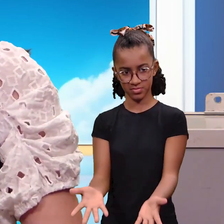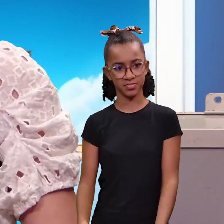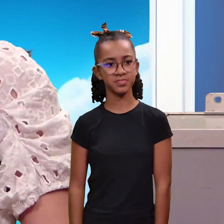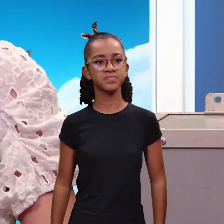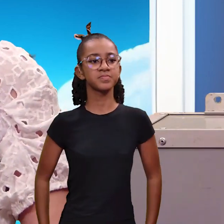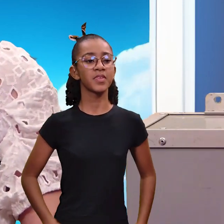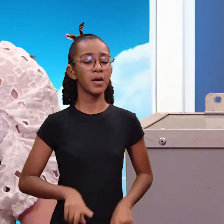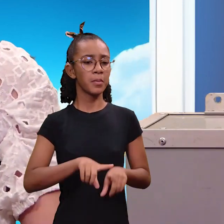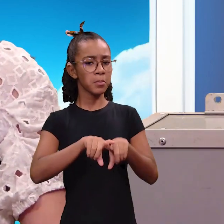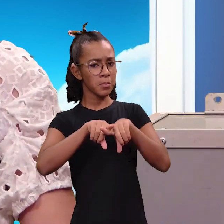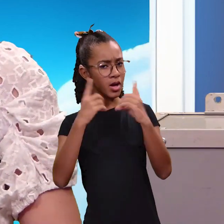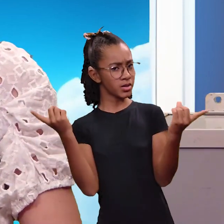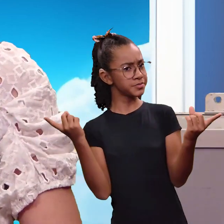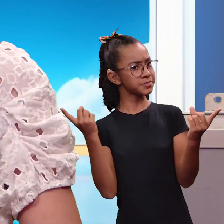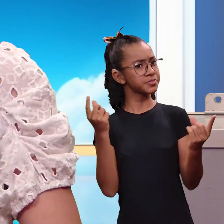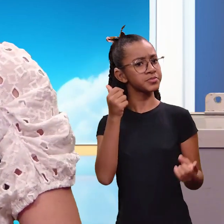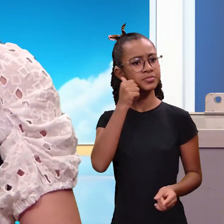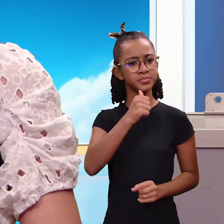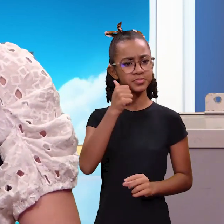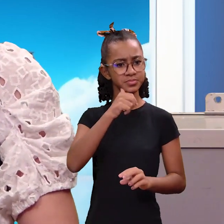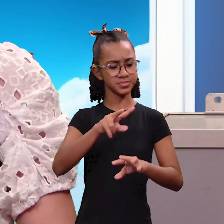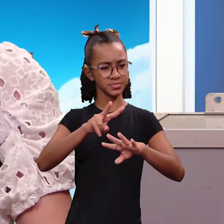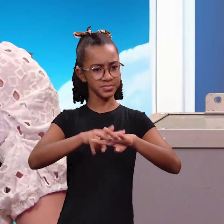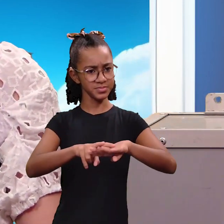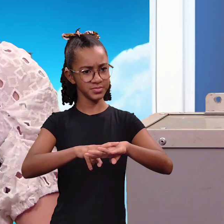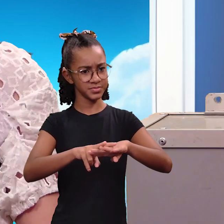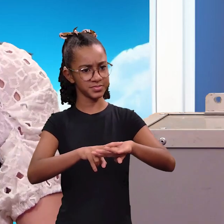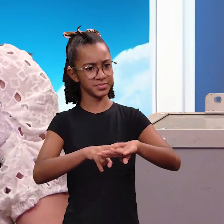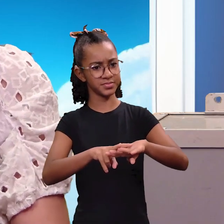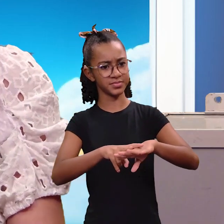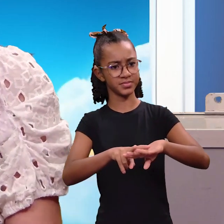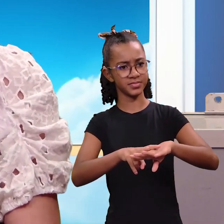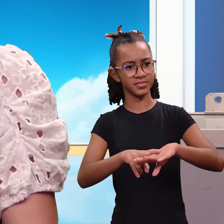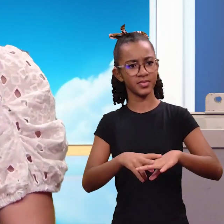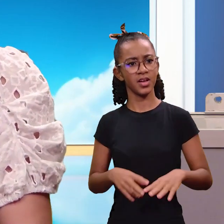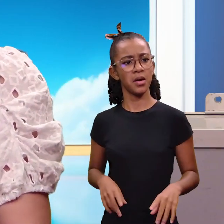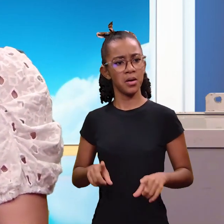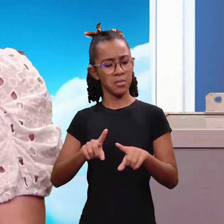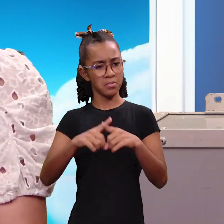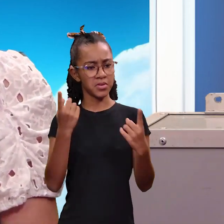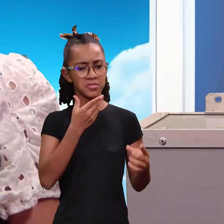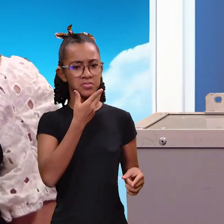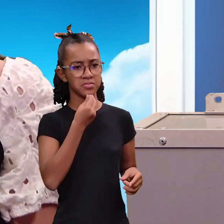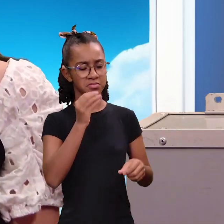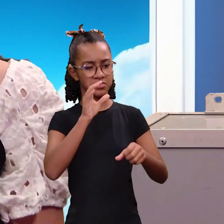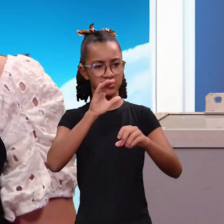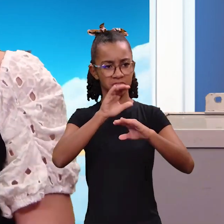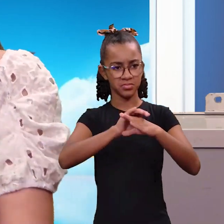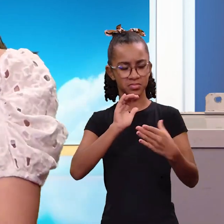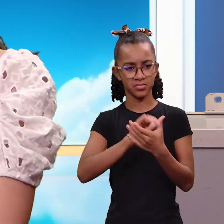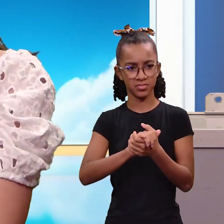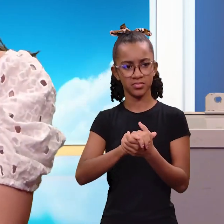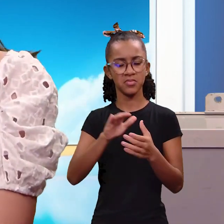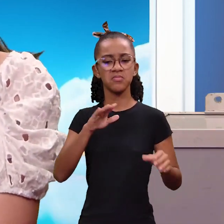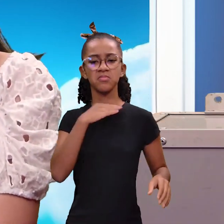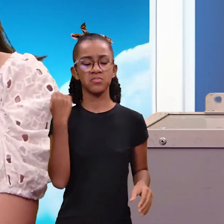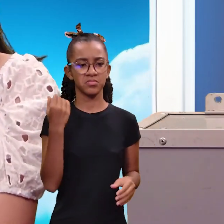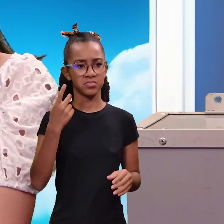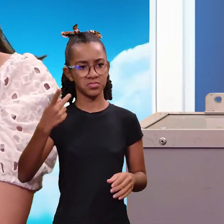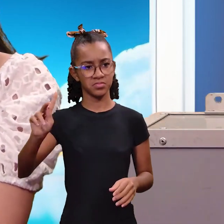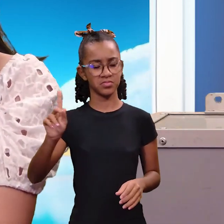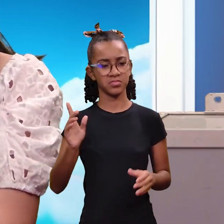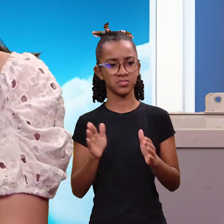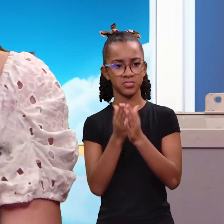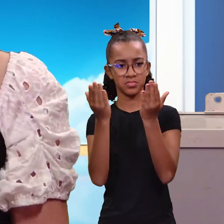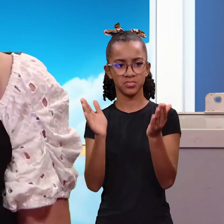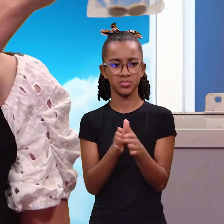mulher viúva, o marido dela já havia falecido e ela era muito pobre. Ela chegou ao templo e ela colaborou e ela